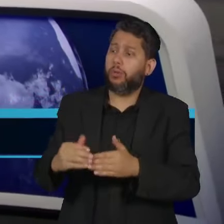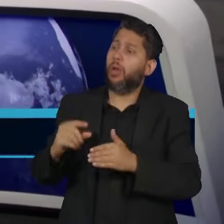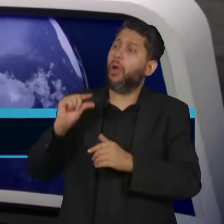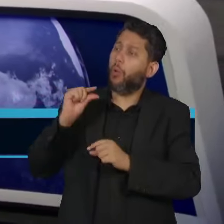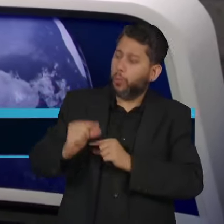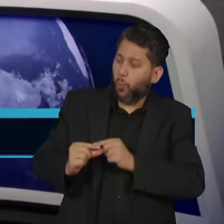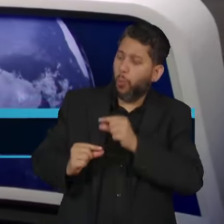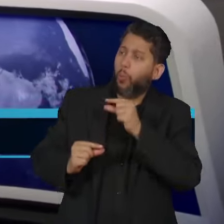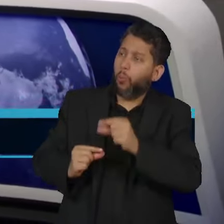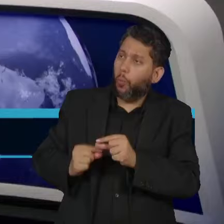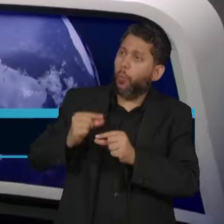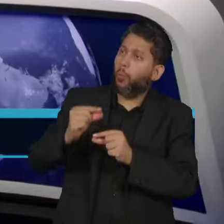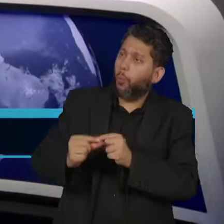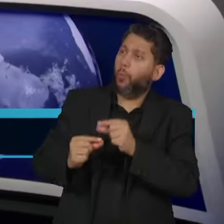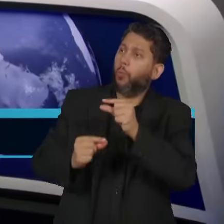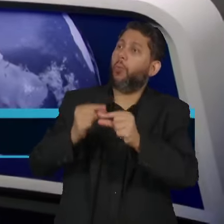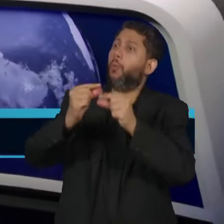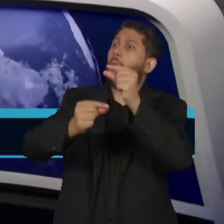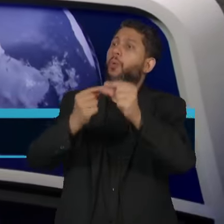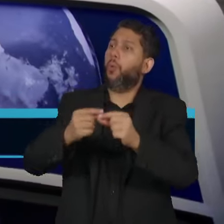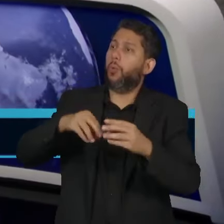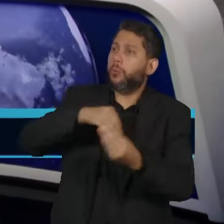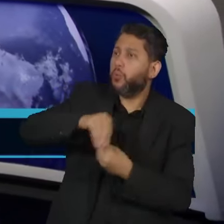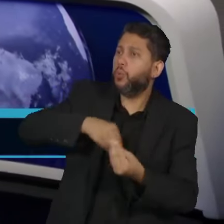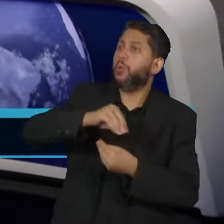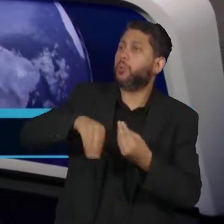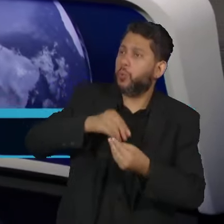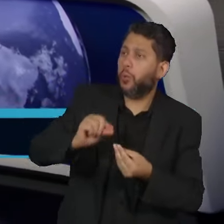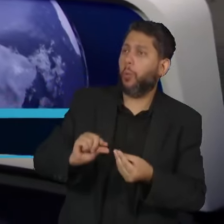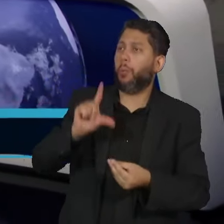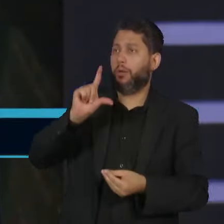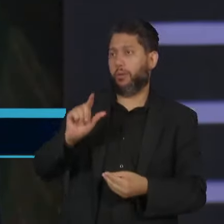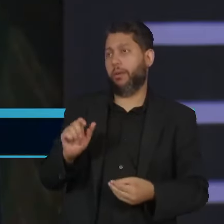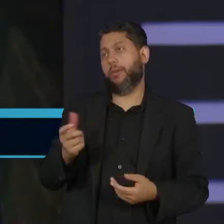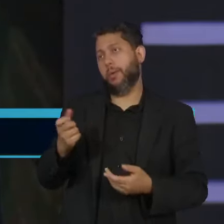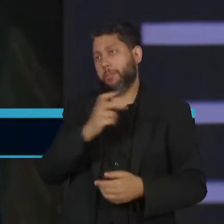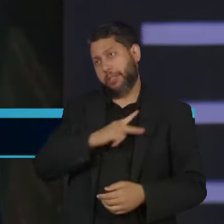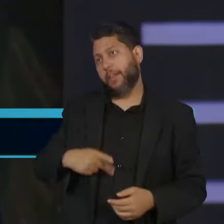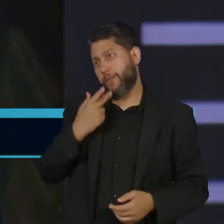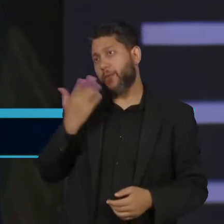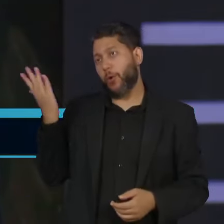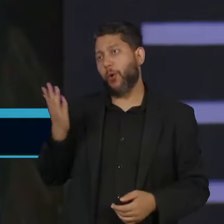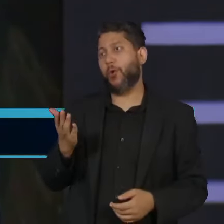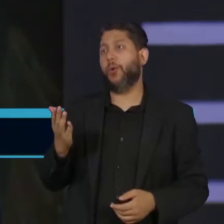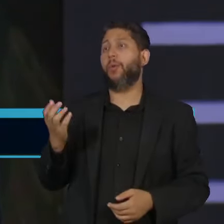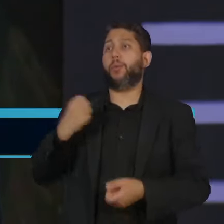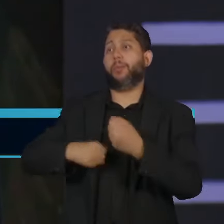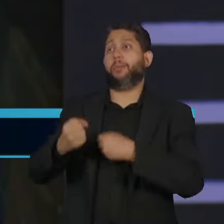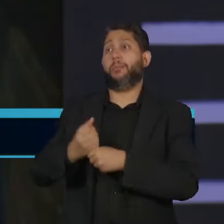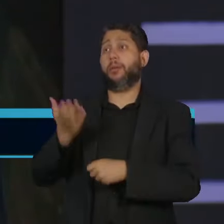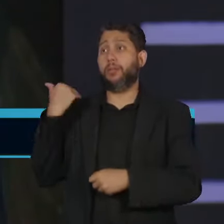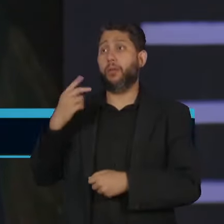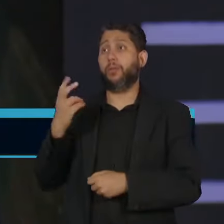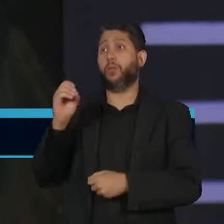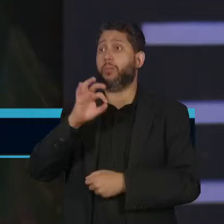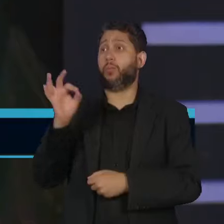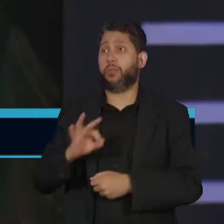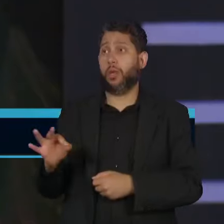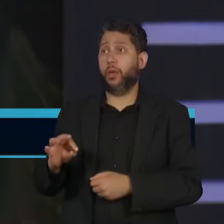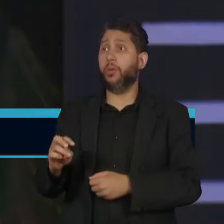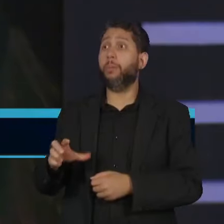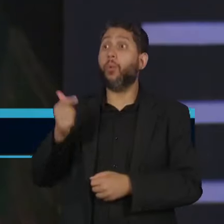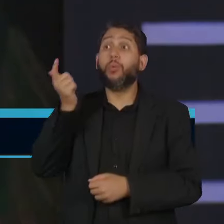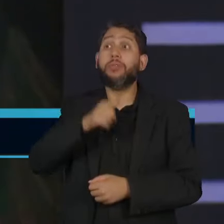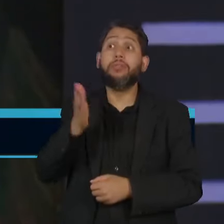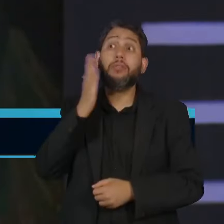dessa elevação. E esta graduação, como falou o presidente da Anfávia, não passar de 20% num primeiro momento, para que você consiga